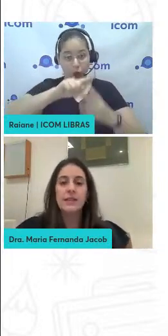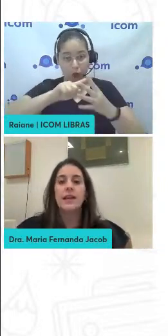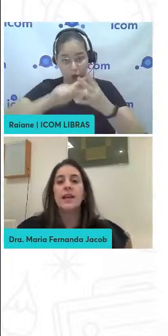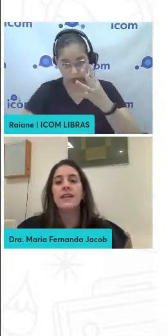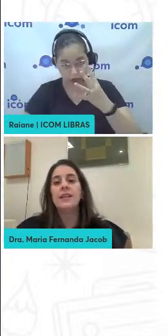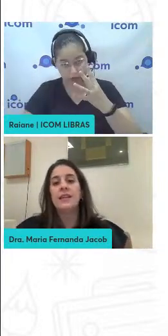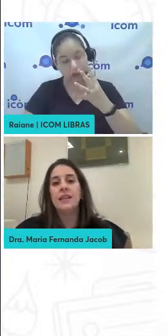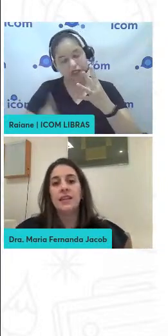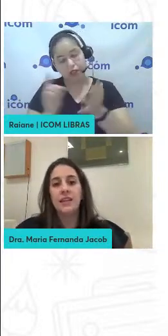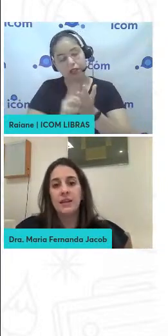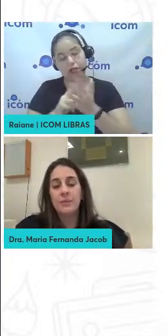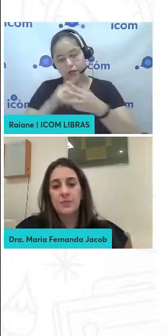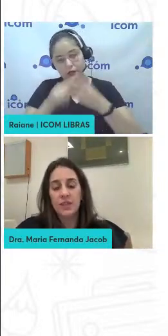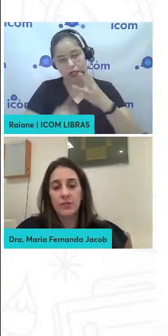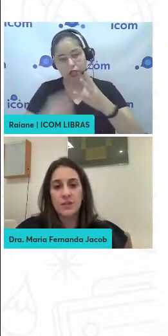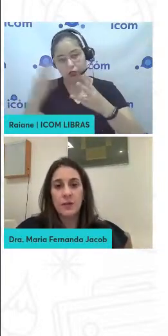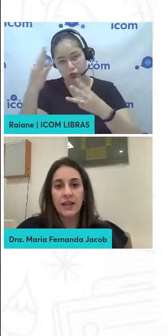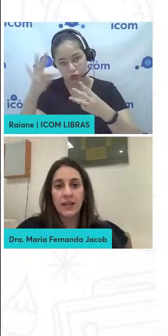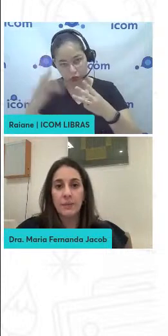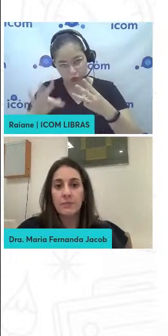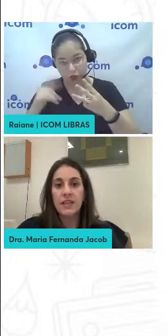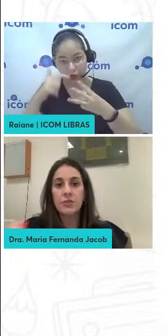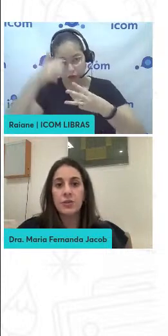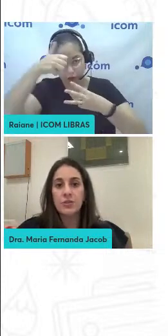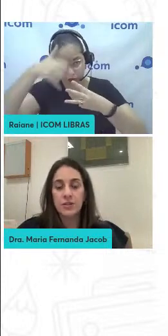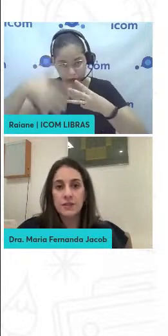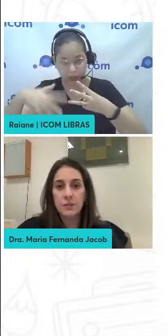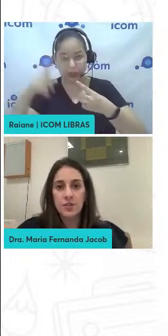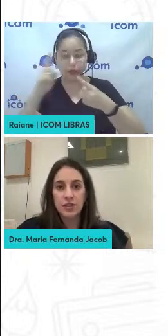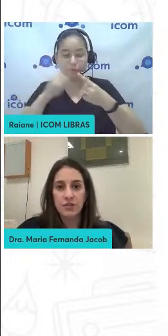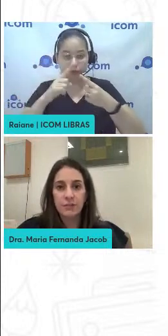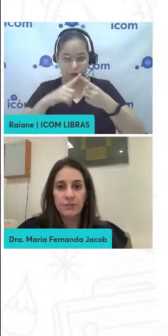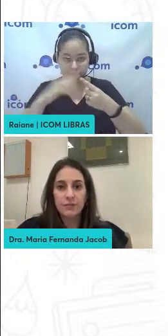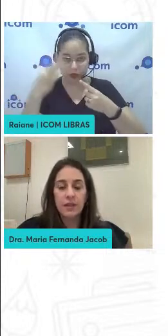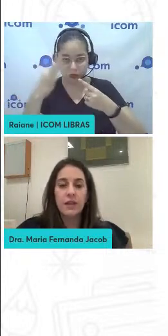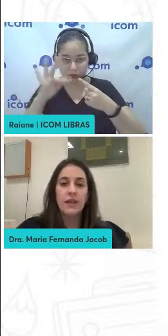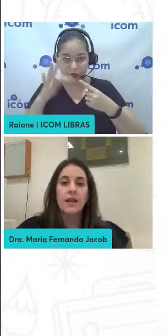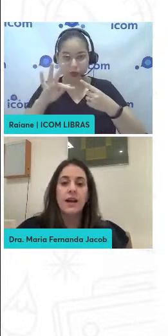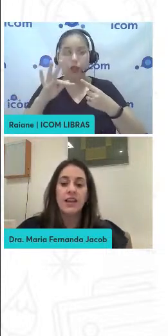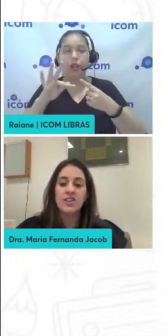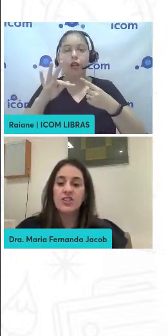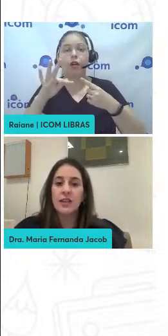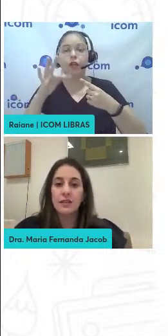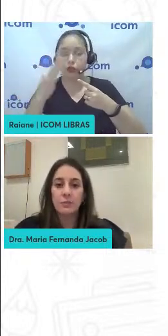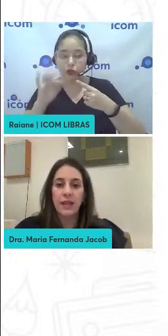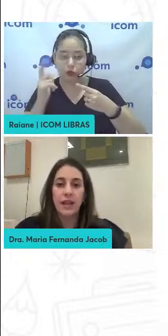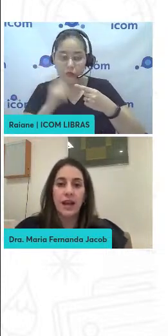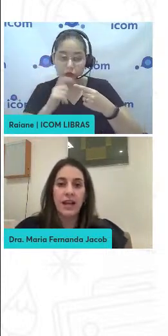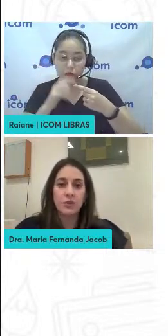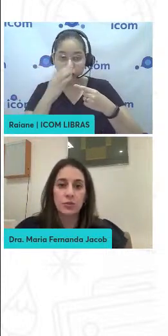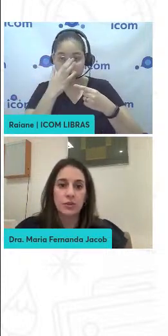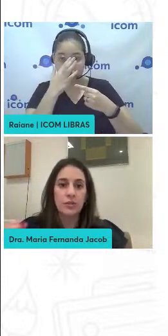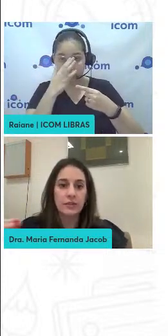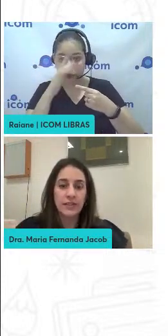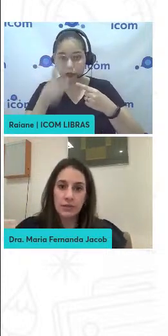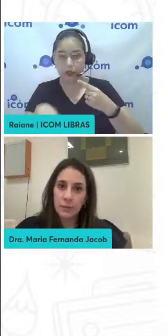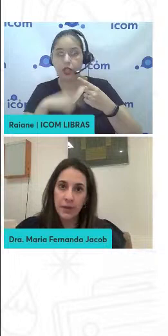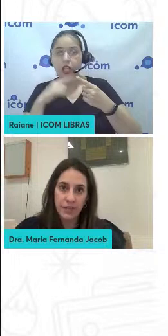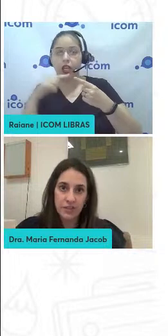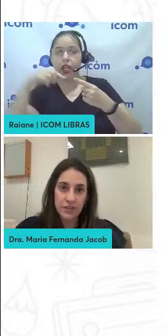3. E eu vou explicar aqui. A primeira dor nociceptiva. A gente tem também a